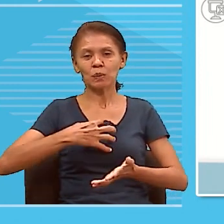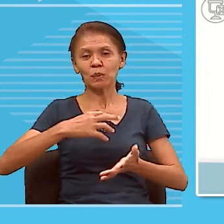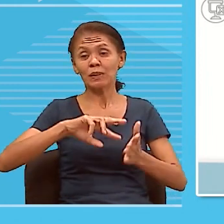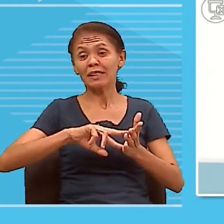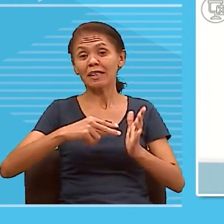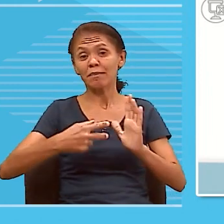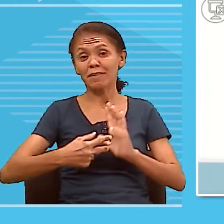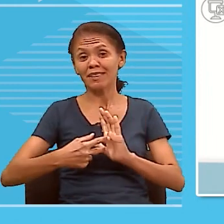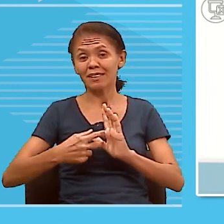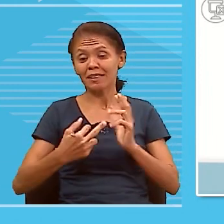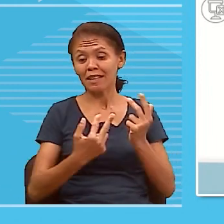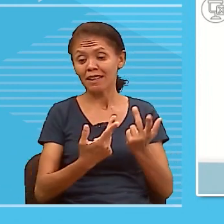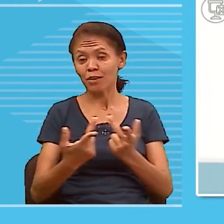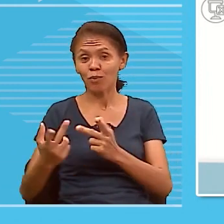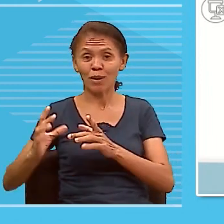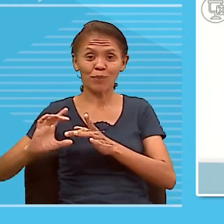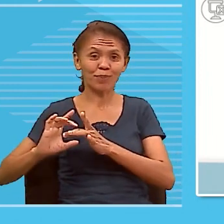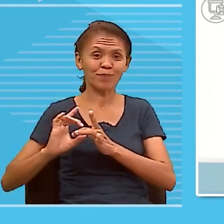contexto